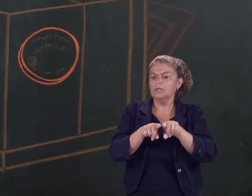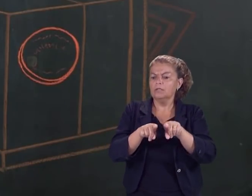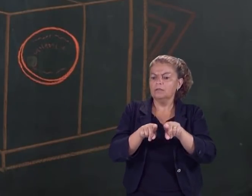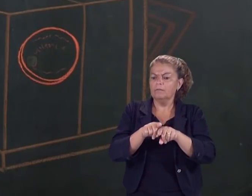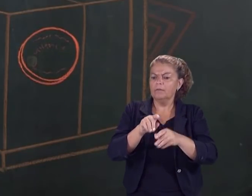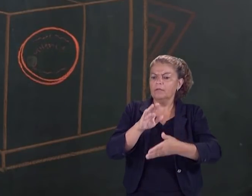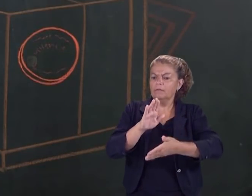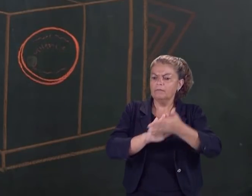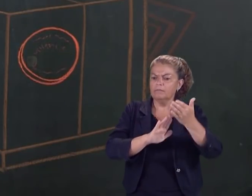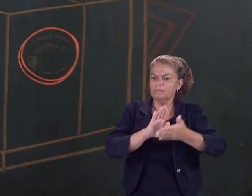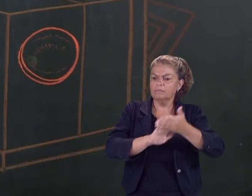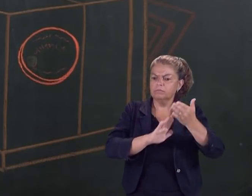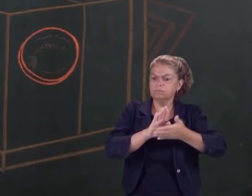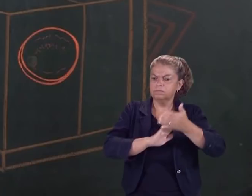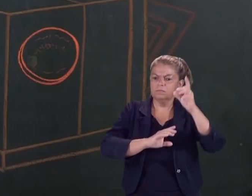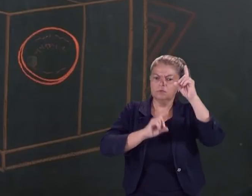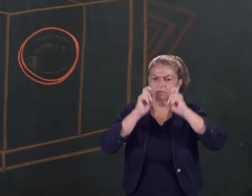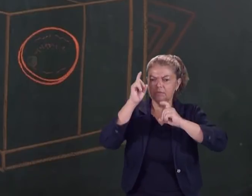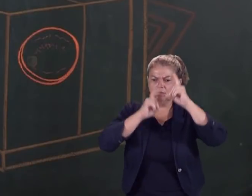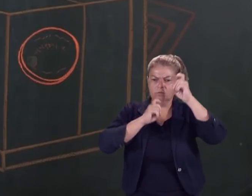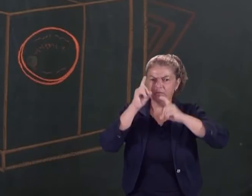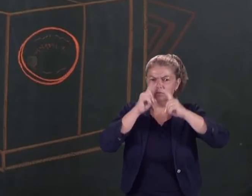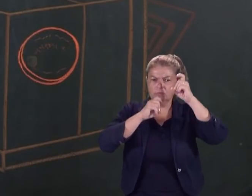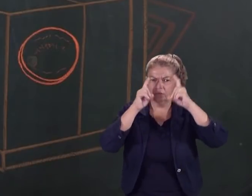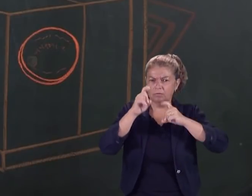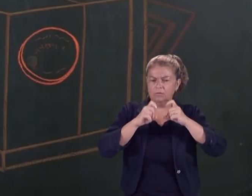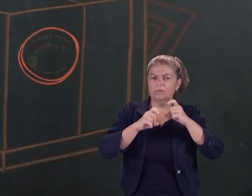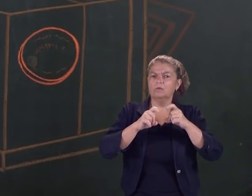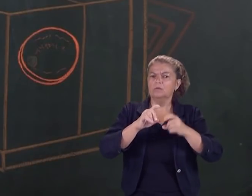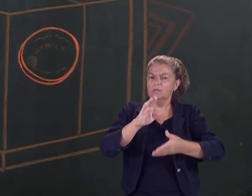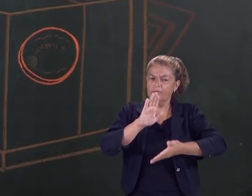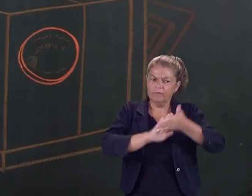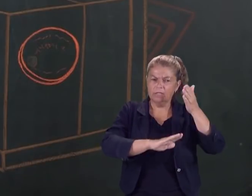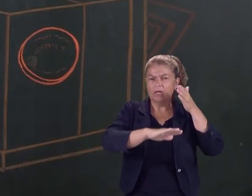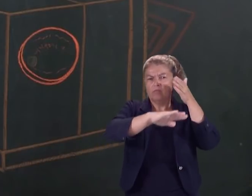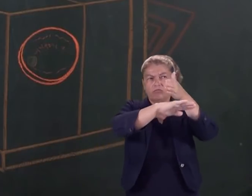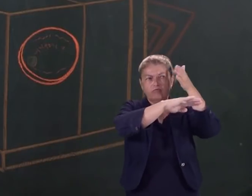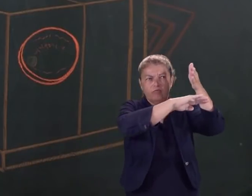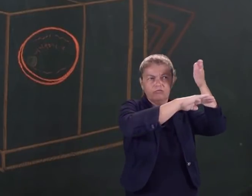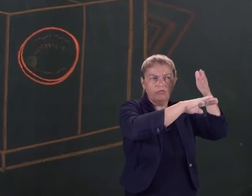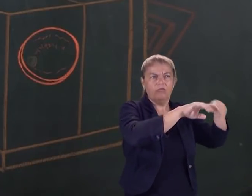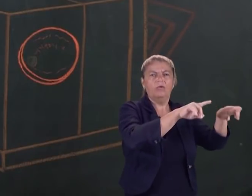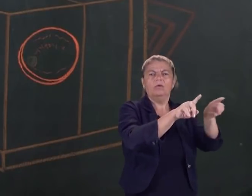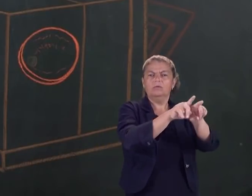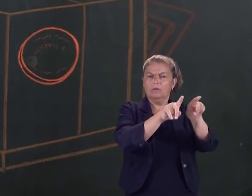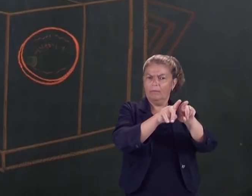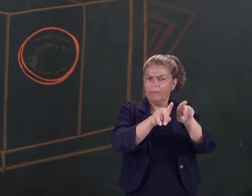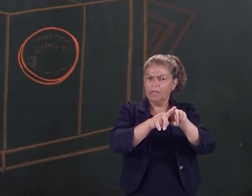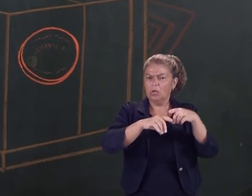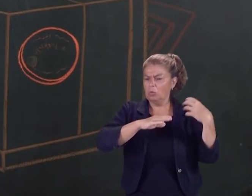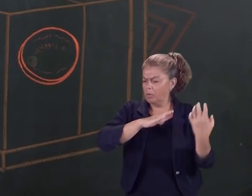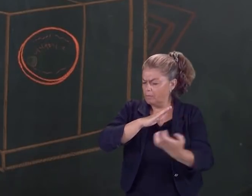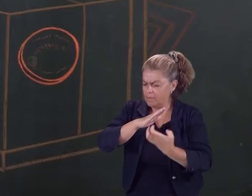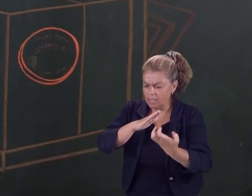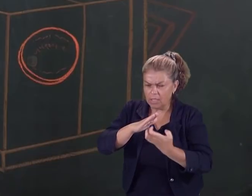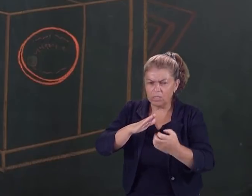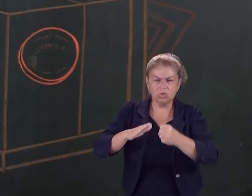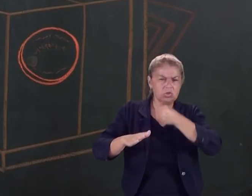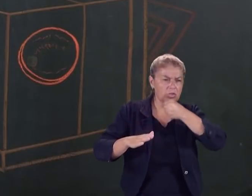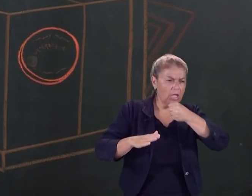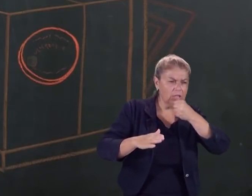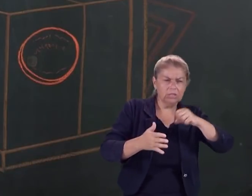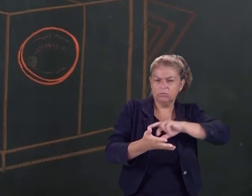vários lugares do mundo, ele trabalhou com algumas revistas, com algumas agências de publicidade, e o trabalho dele